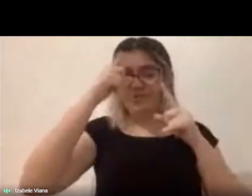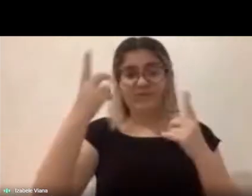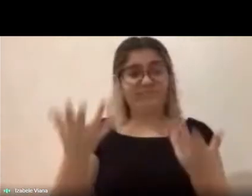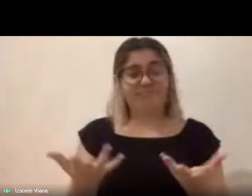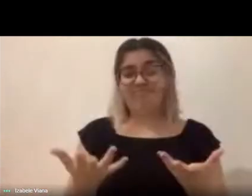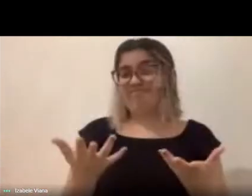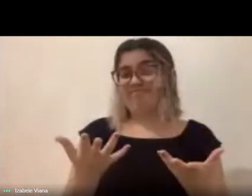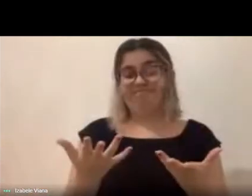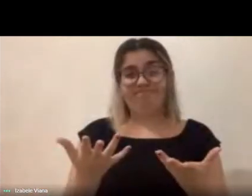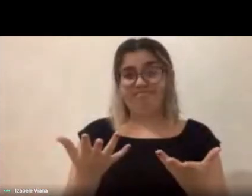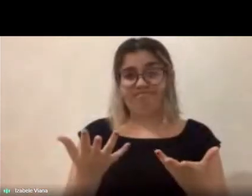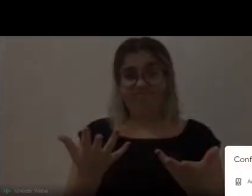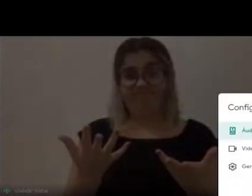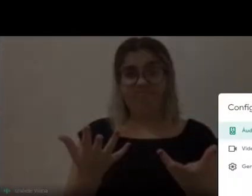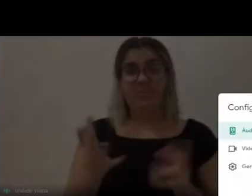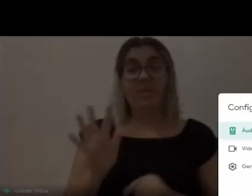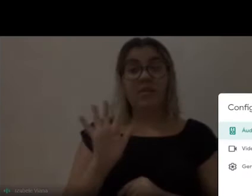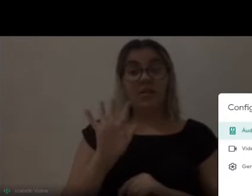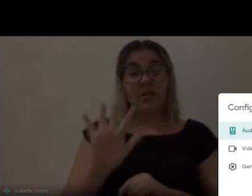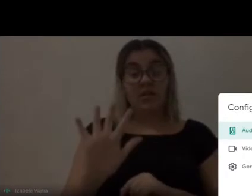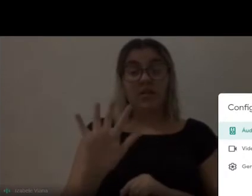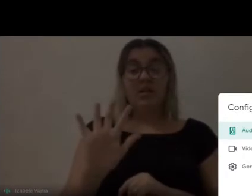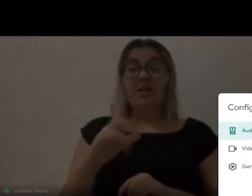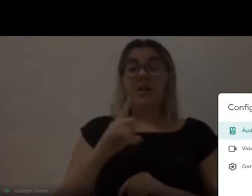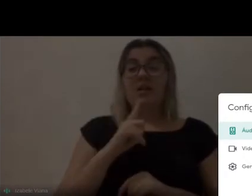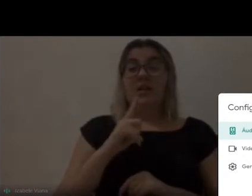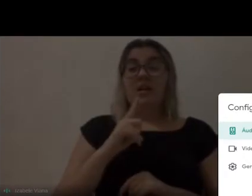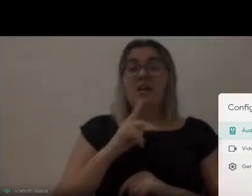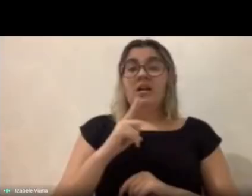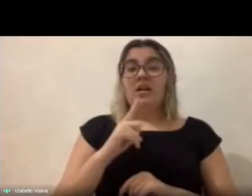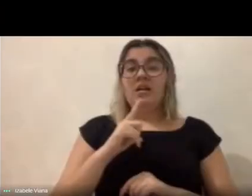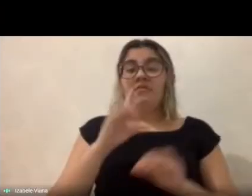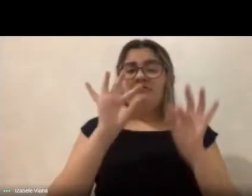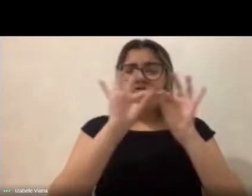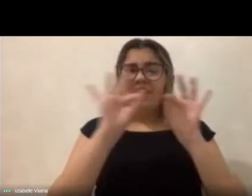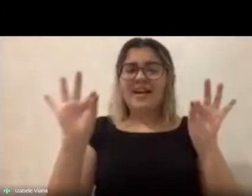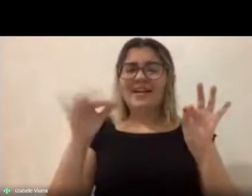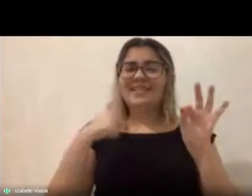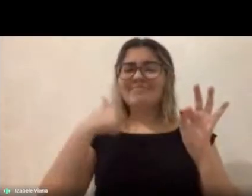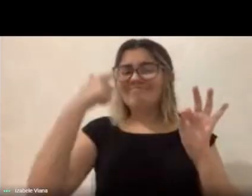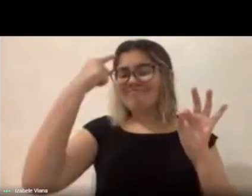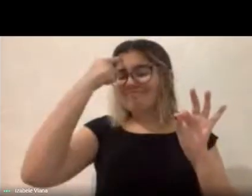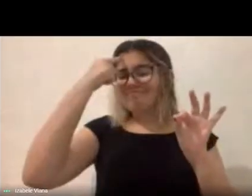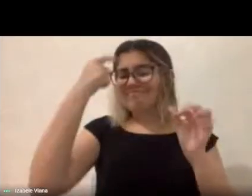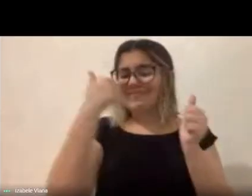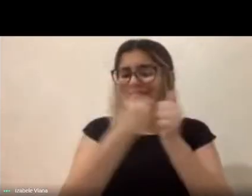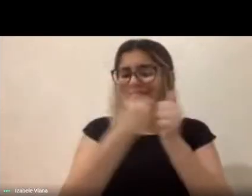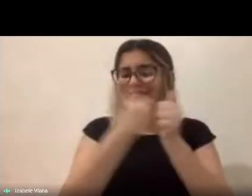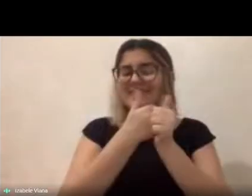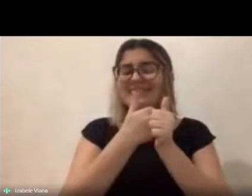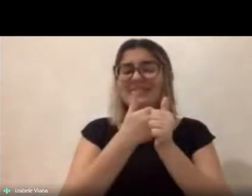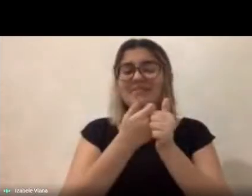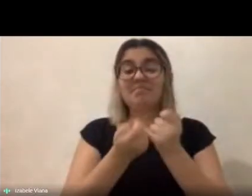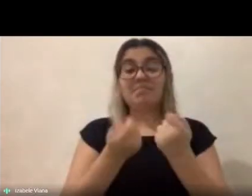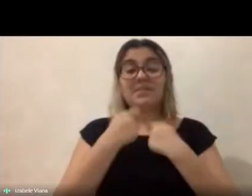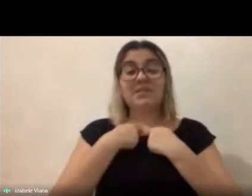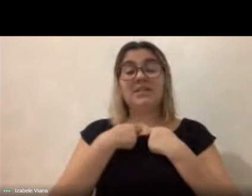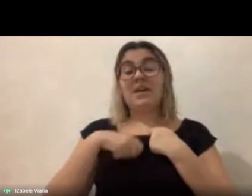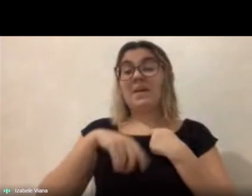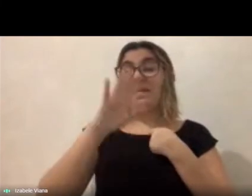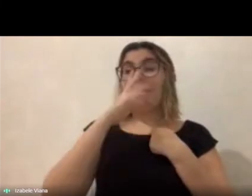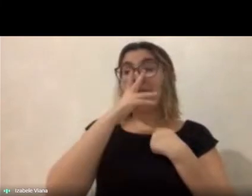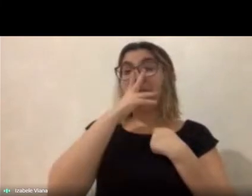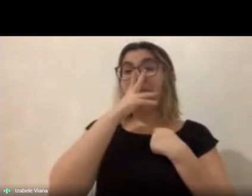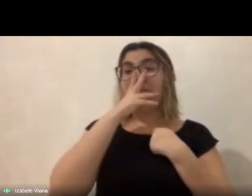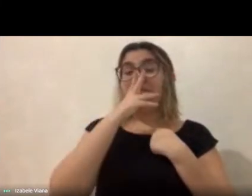E algumas frases, eu estou até querendo lembrar agora qual a frase que me causou mais quase uma contemplação da frase mesmo,